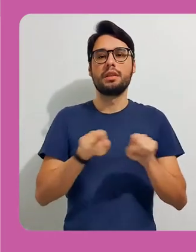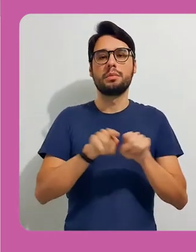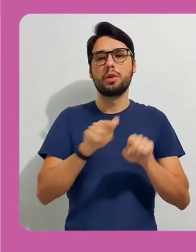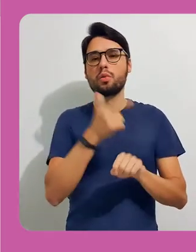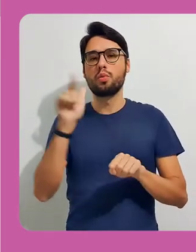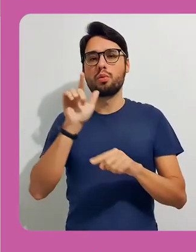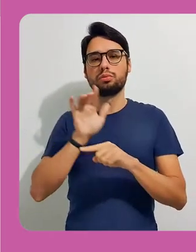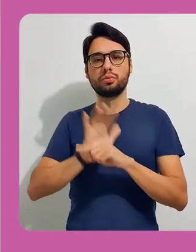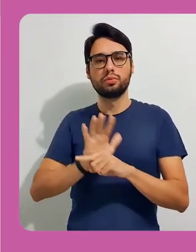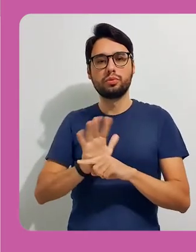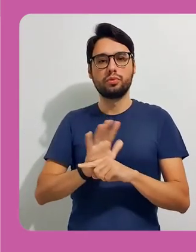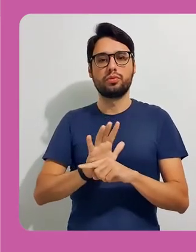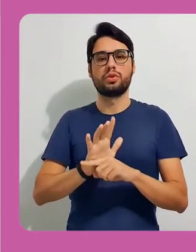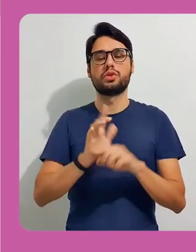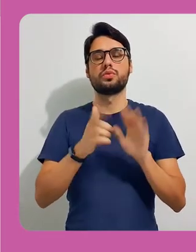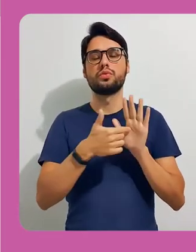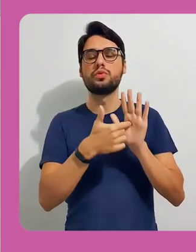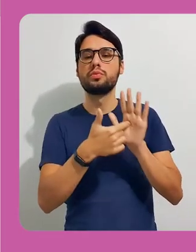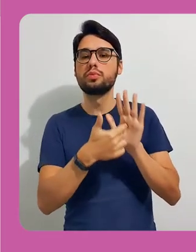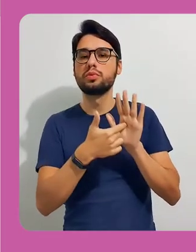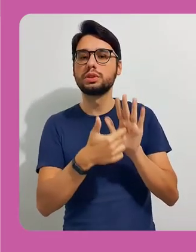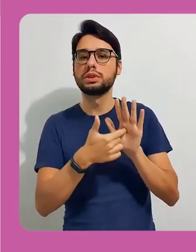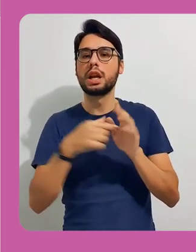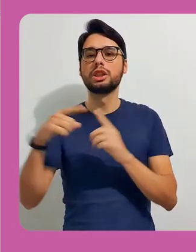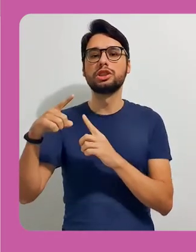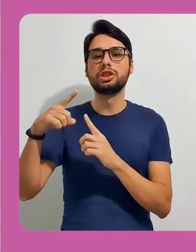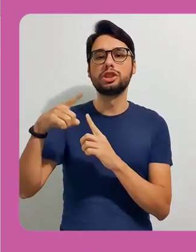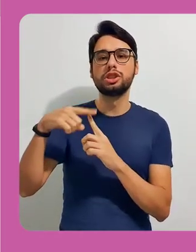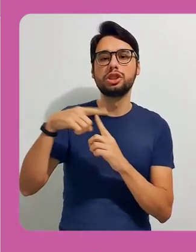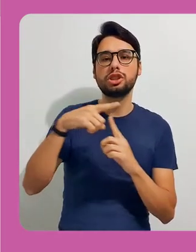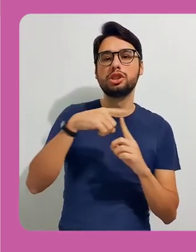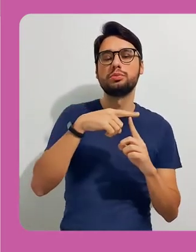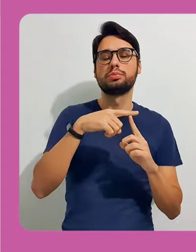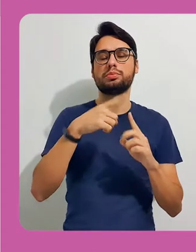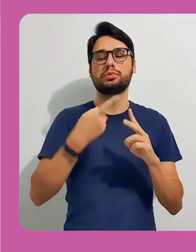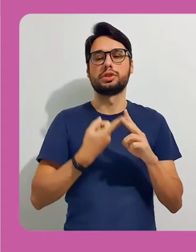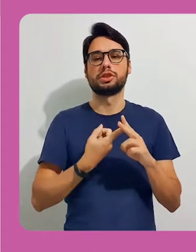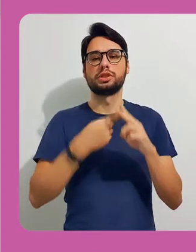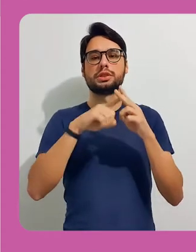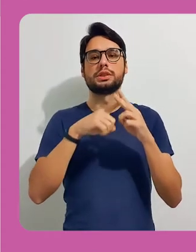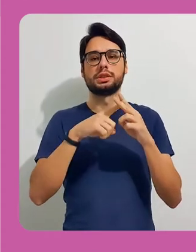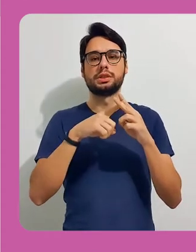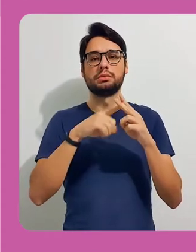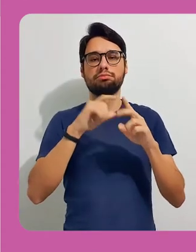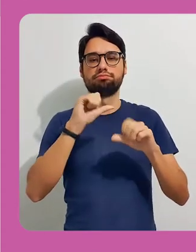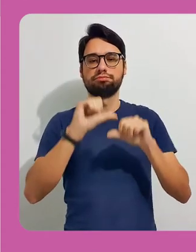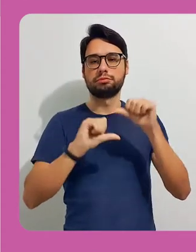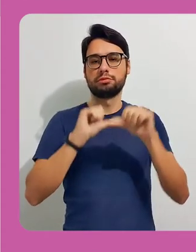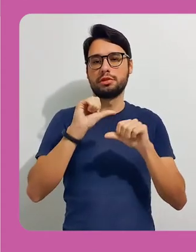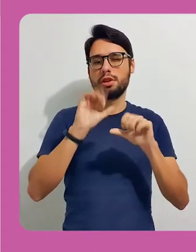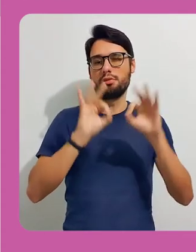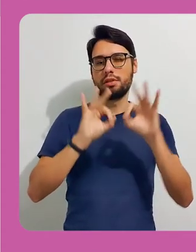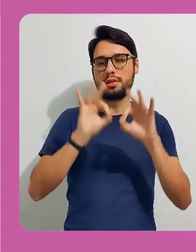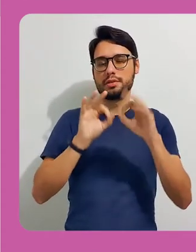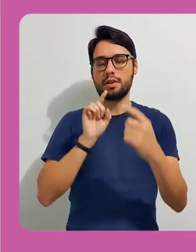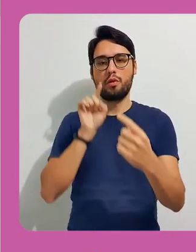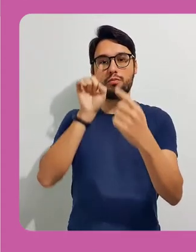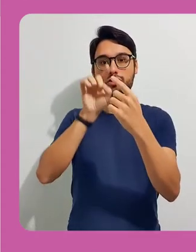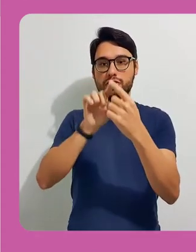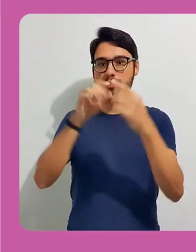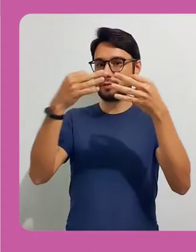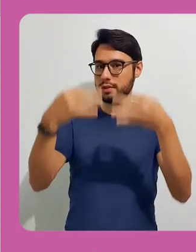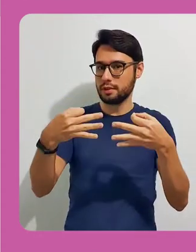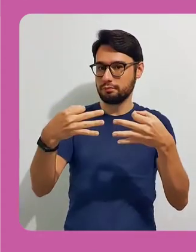um vídeo eu vou mostrar é alguns desses tipos de configurações para gente atingir alguns determinados objetivos